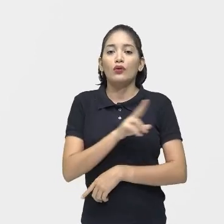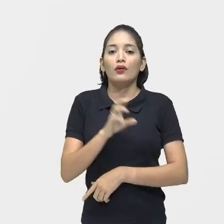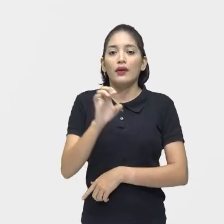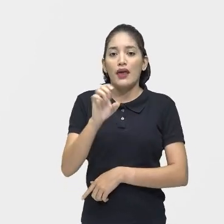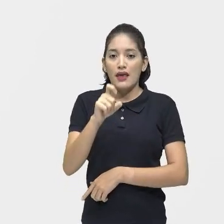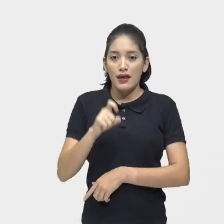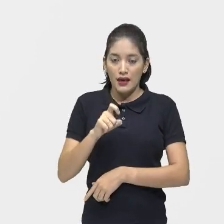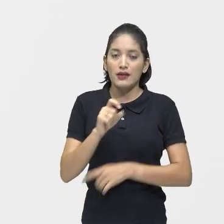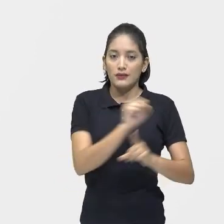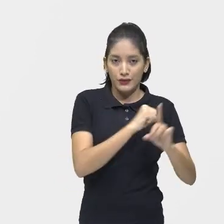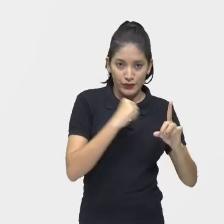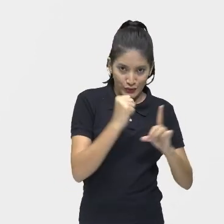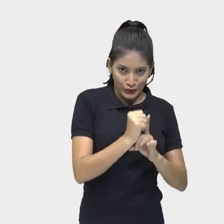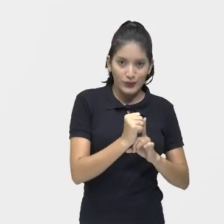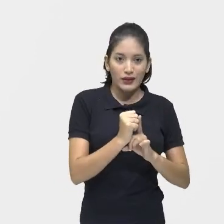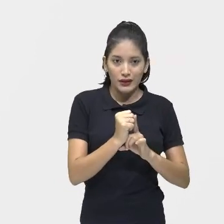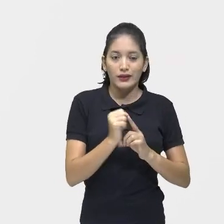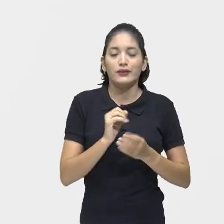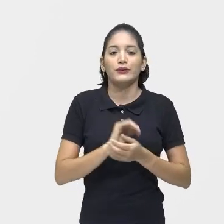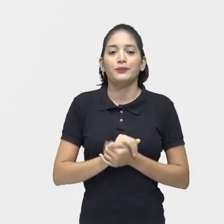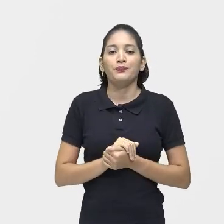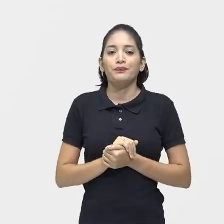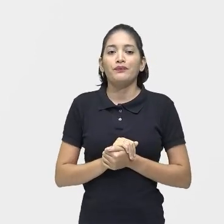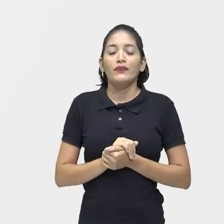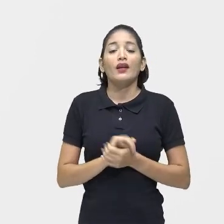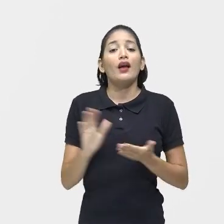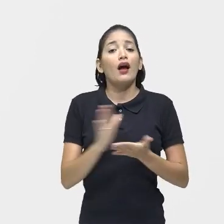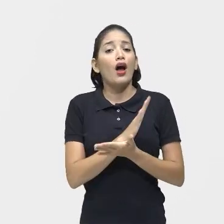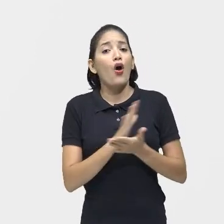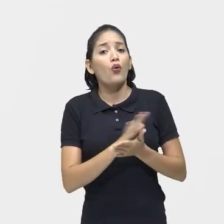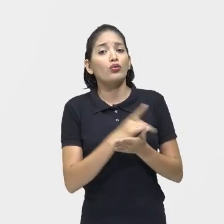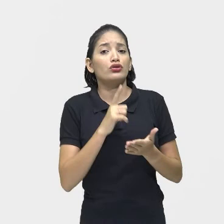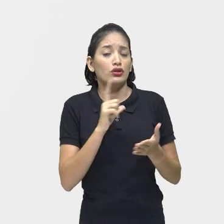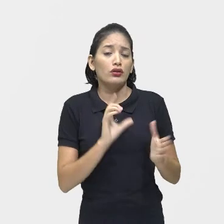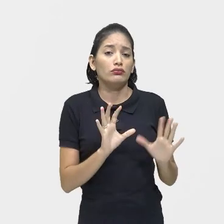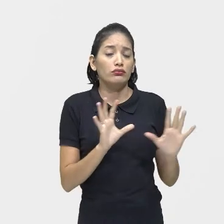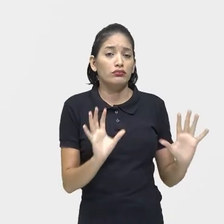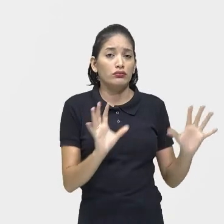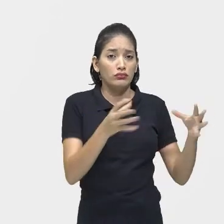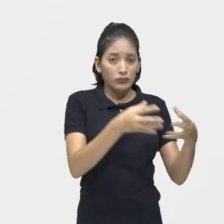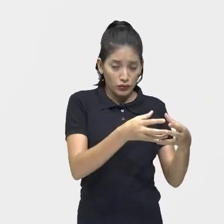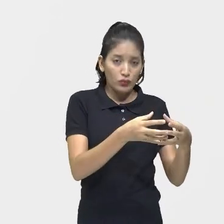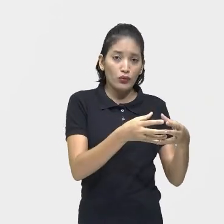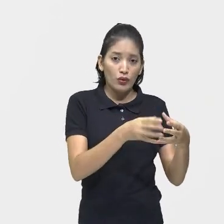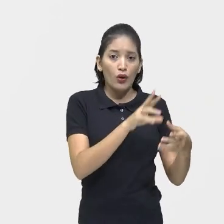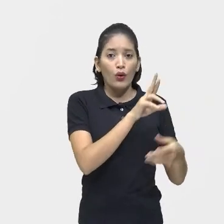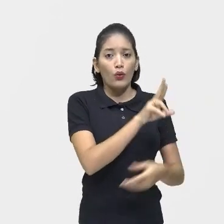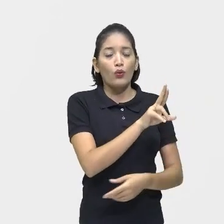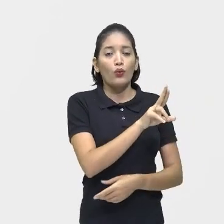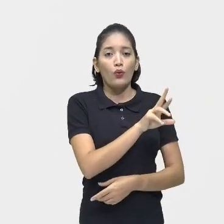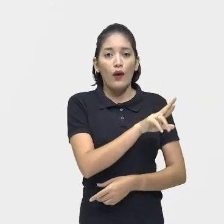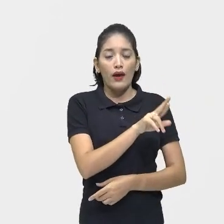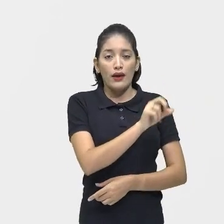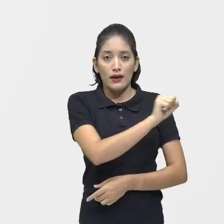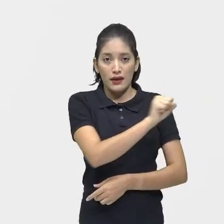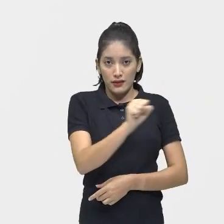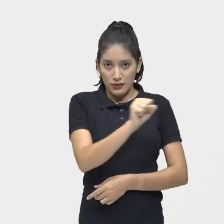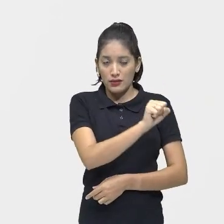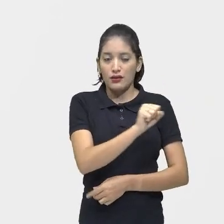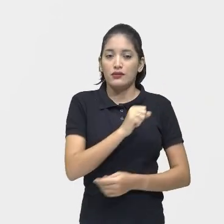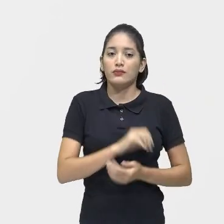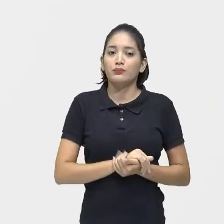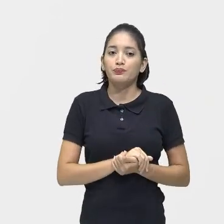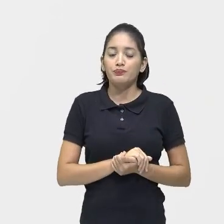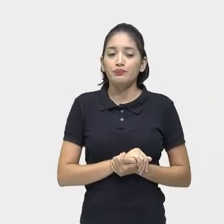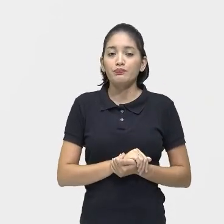chamados ex-socialistas, né, que muitos faziam parte ali da então URSS, né, onde